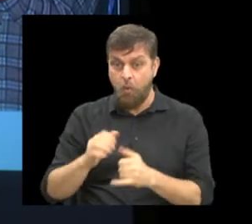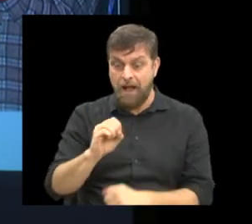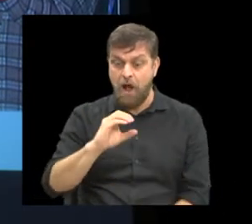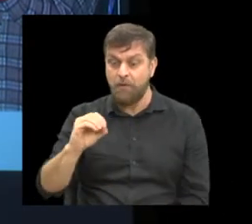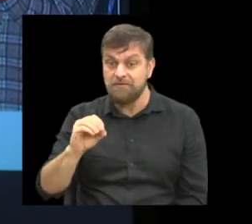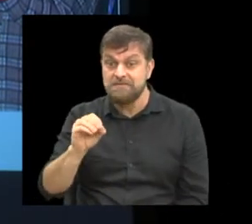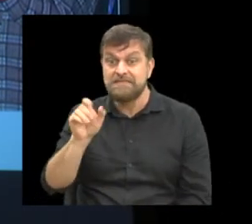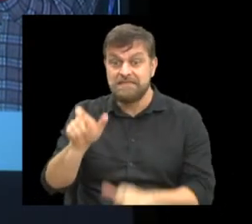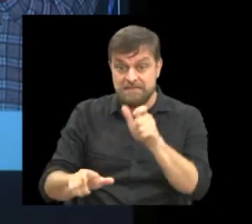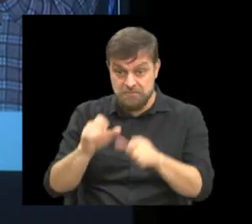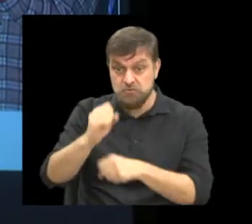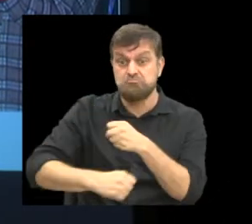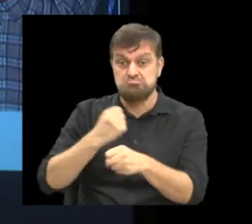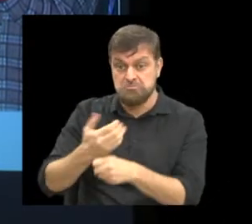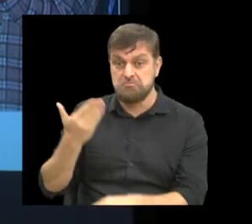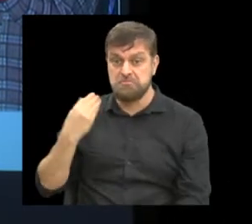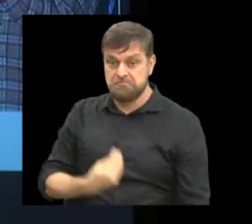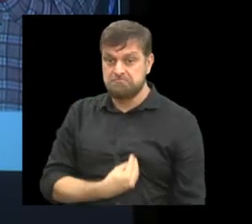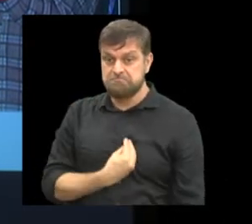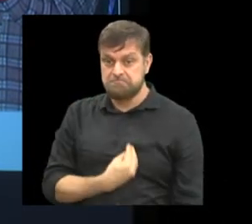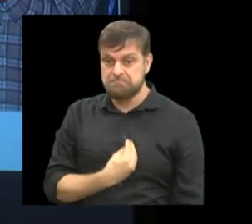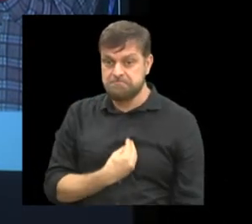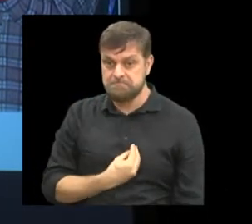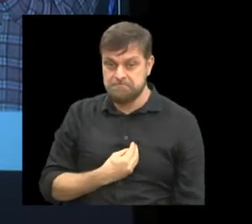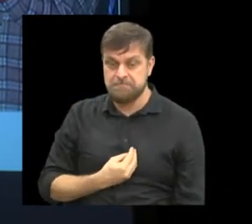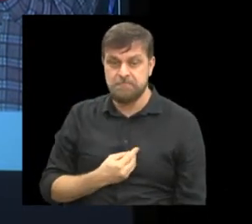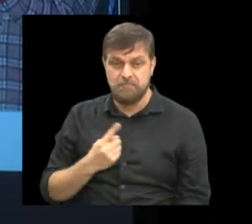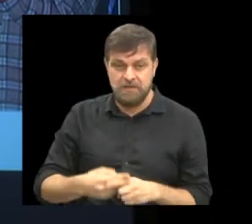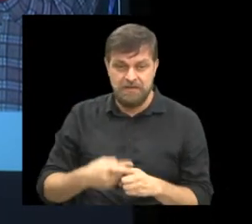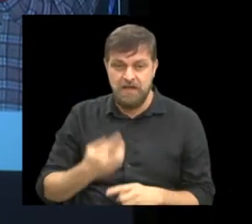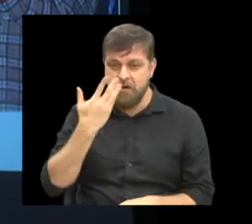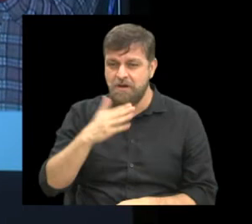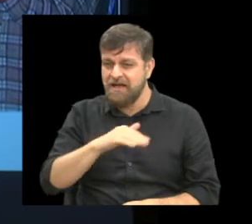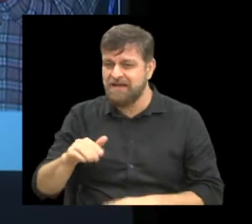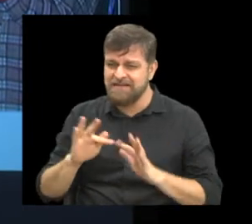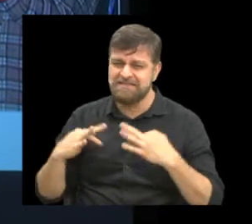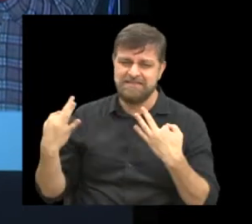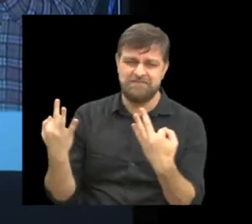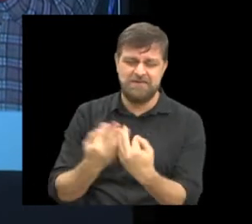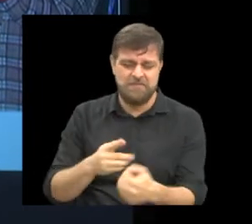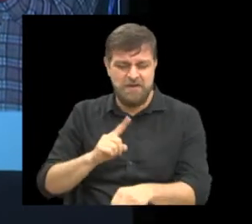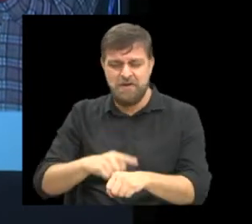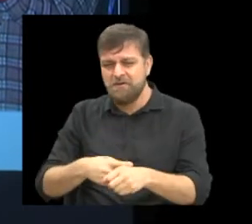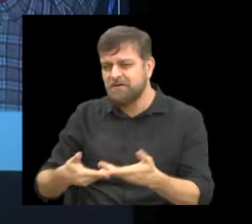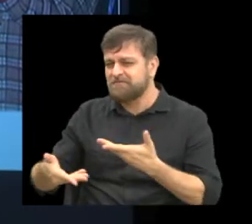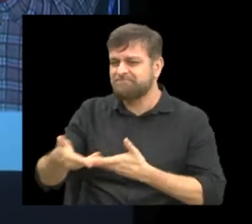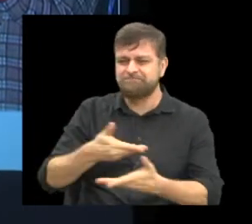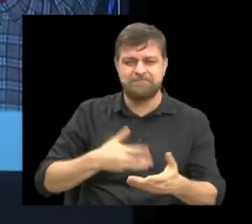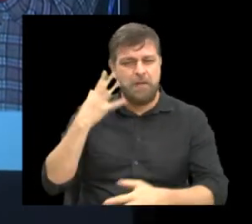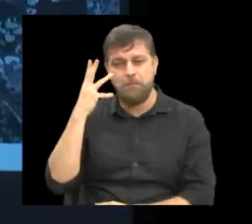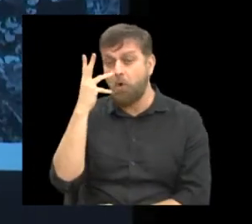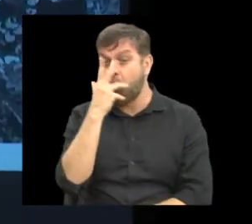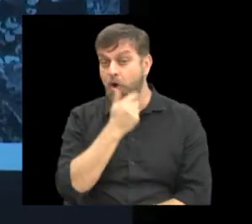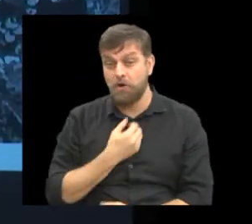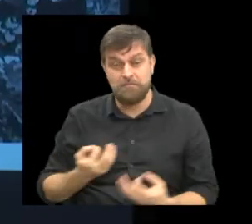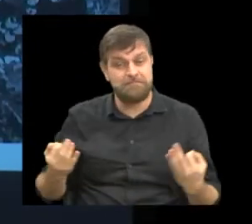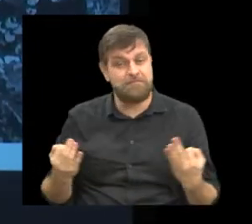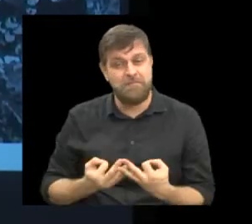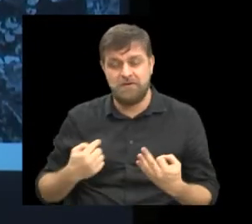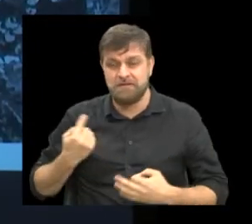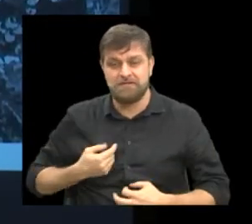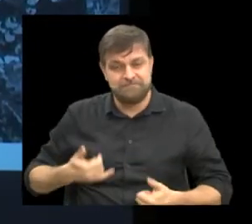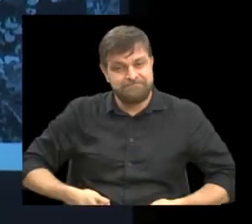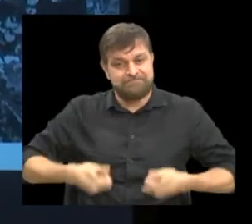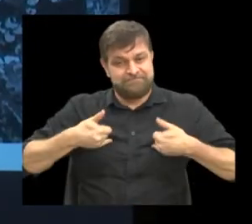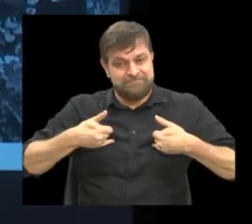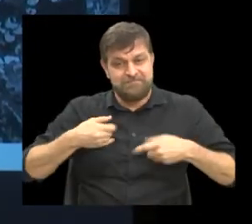pessoas. E, assim, vale a pena, porque as crianças, as famílias, é um momento de interação muito bonito, né? Eu falo com muito